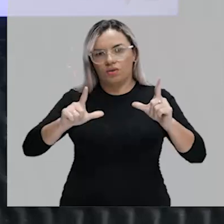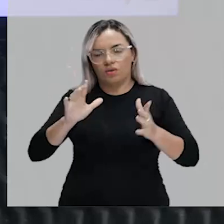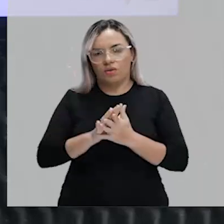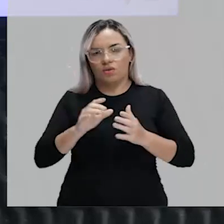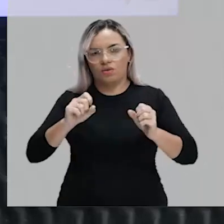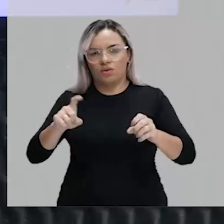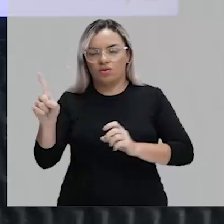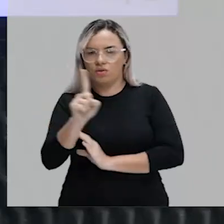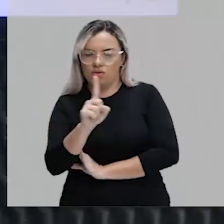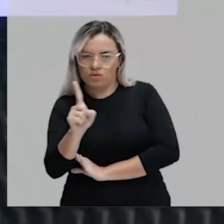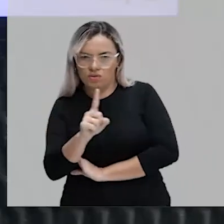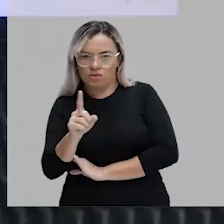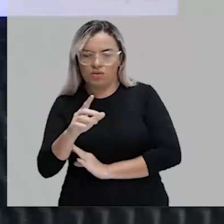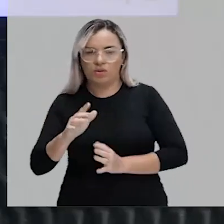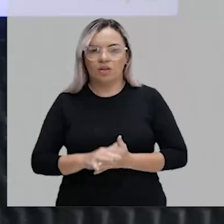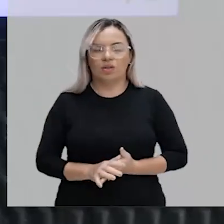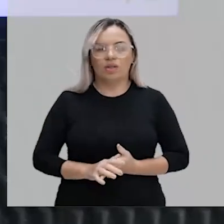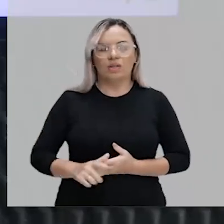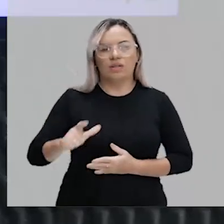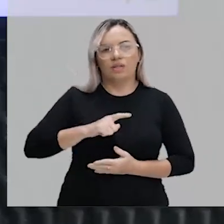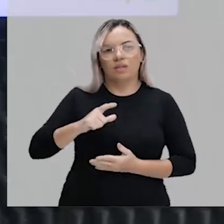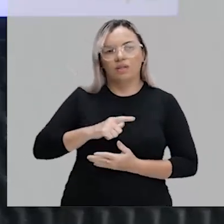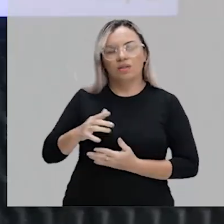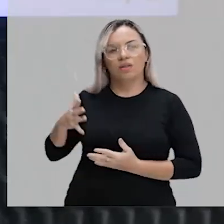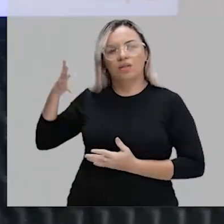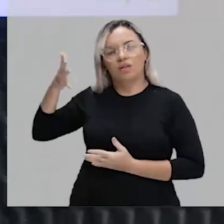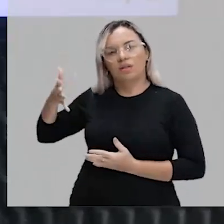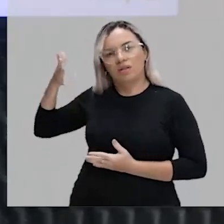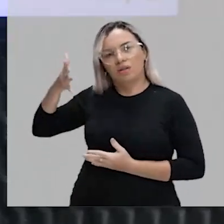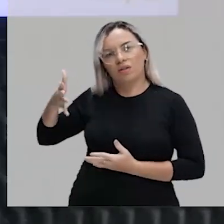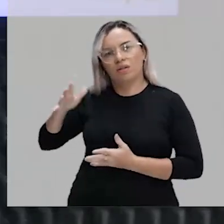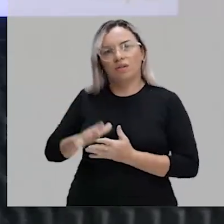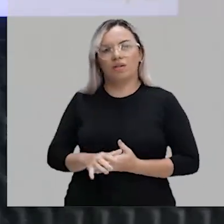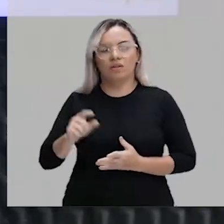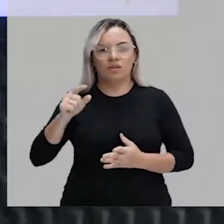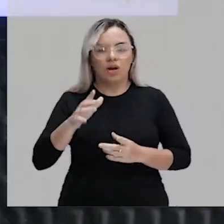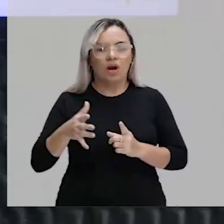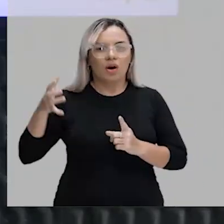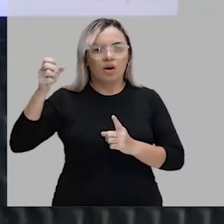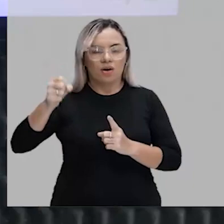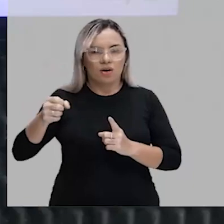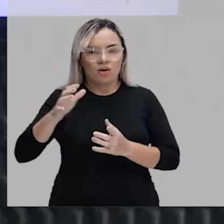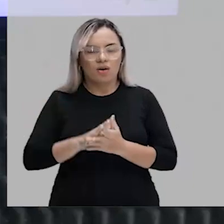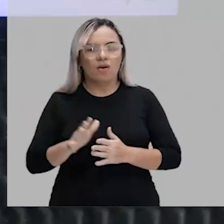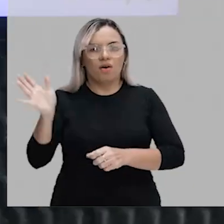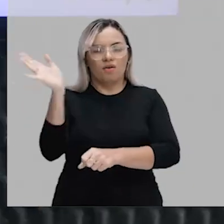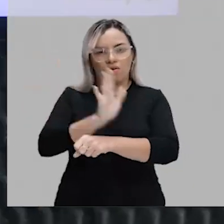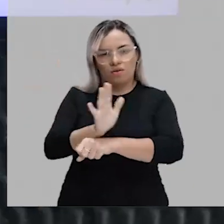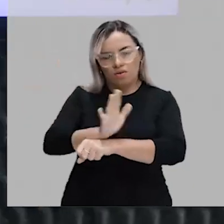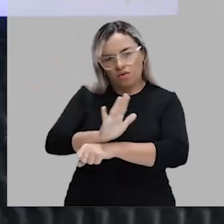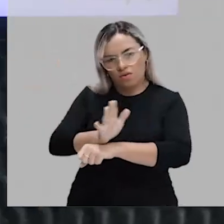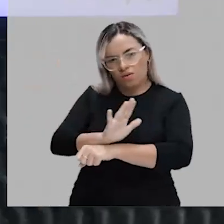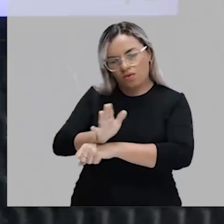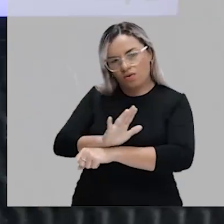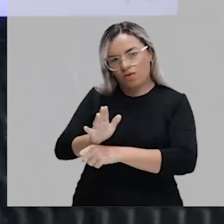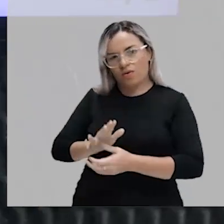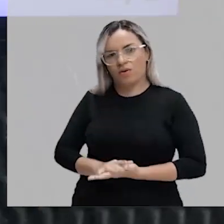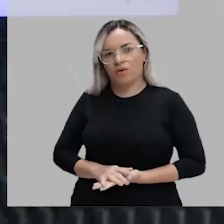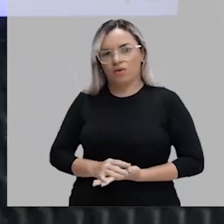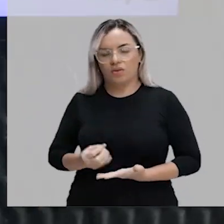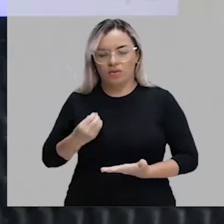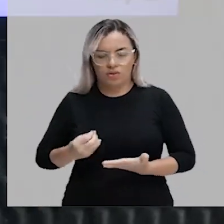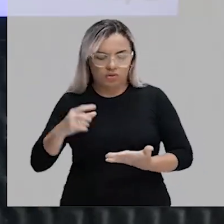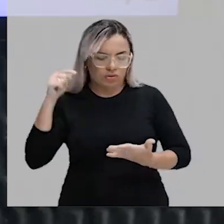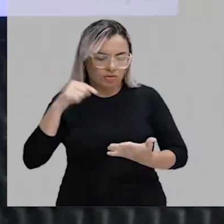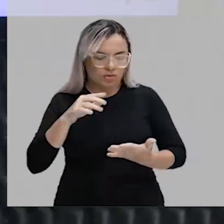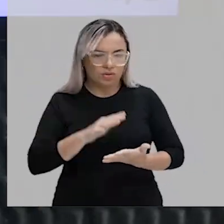só aulas, tem também palestras, tem seminários e tem filmes também, tem documentário, então vocês vão gostar. A